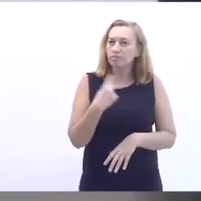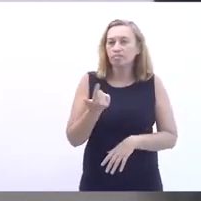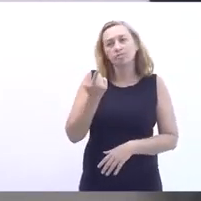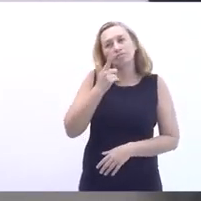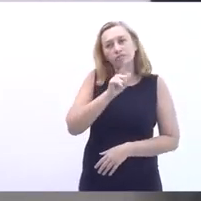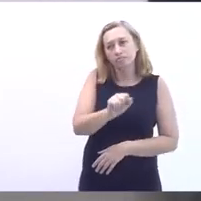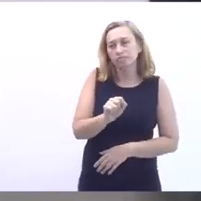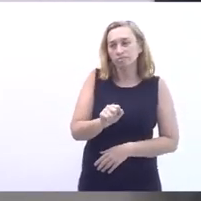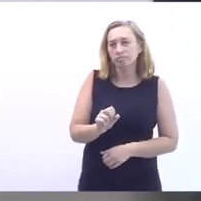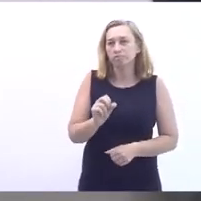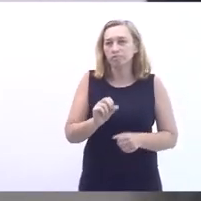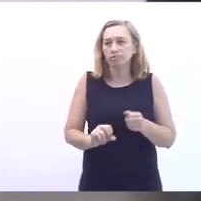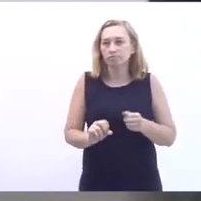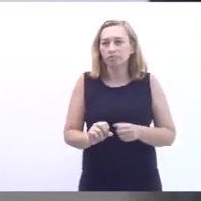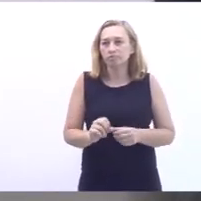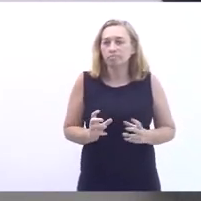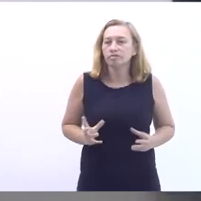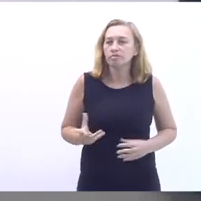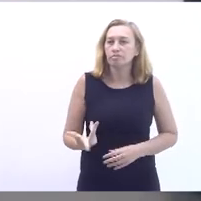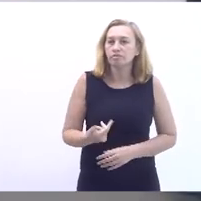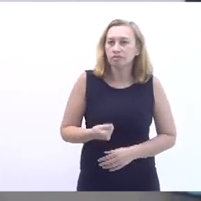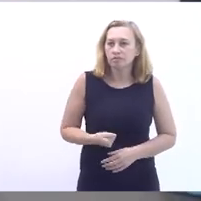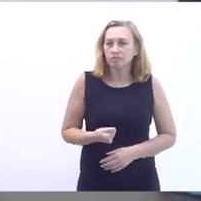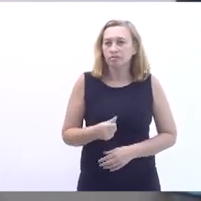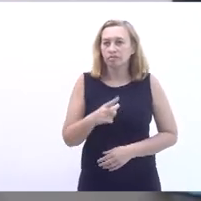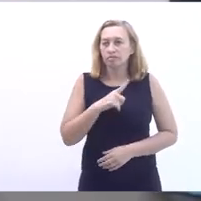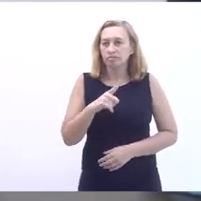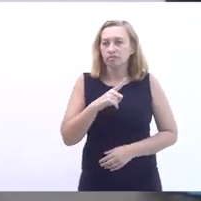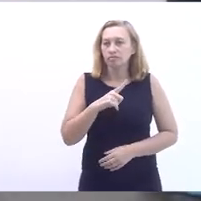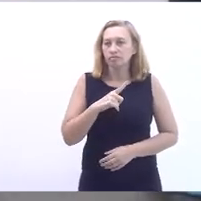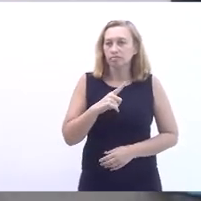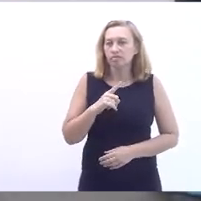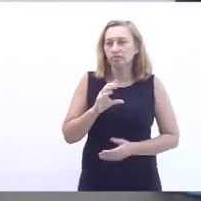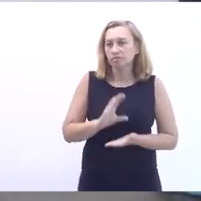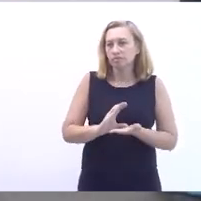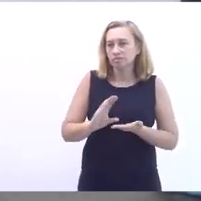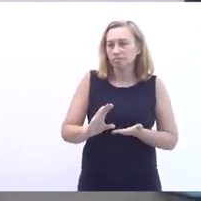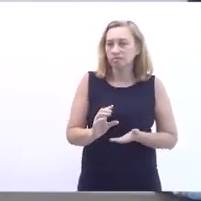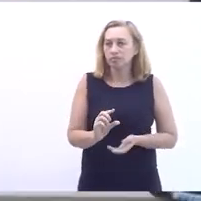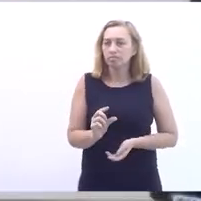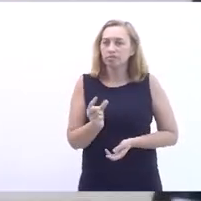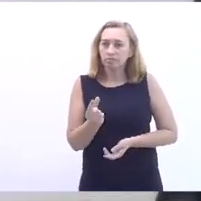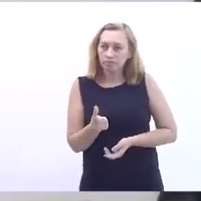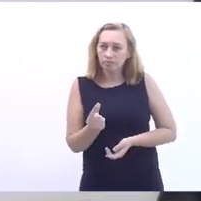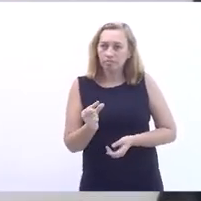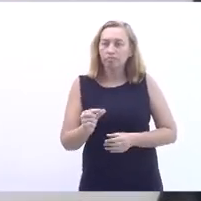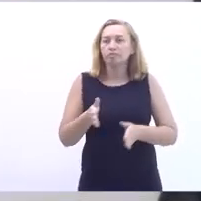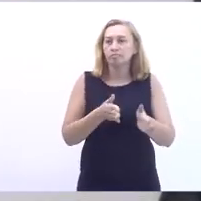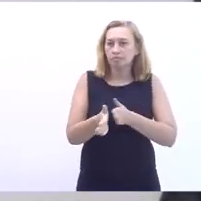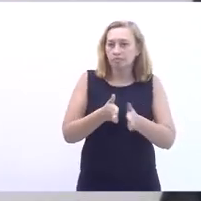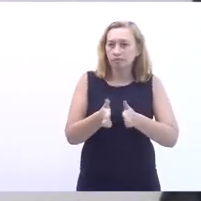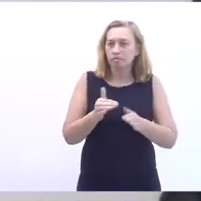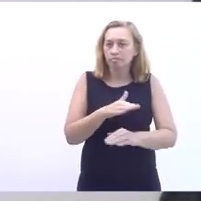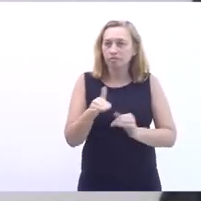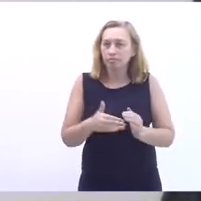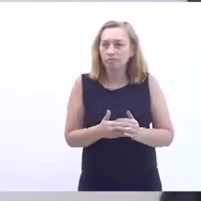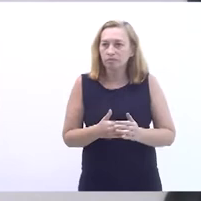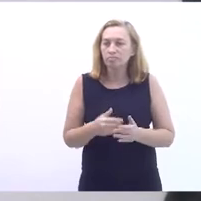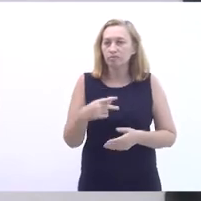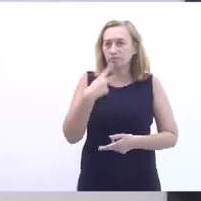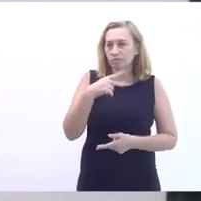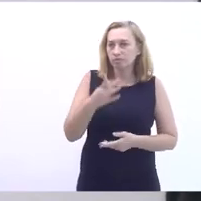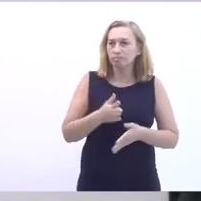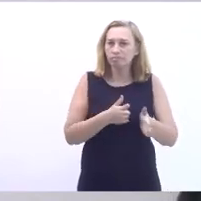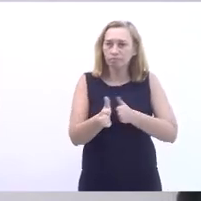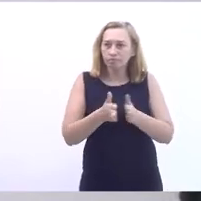conseguimos fazer com qualidade tendo recursos mínimos e dando acesso a paciente o antigo da